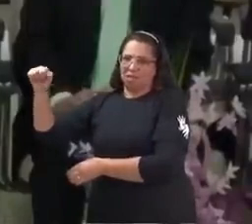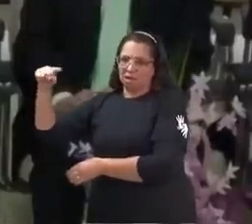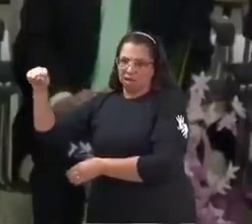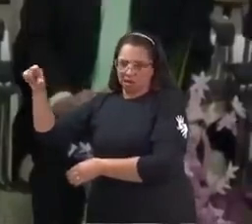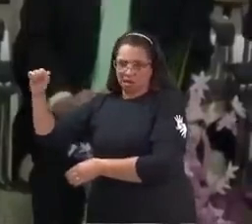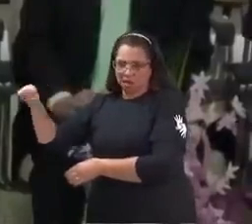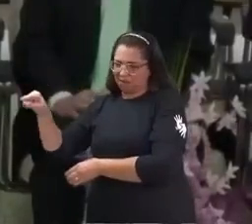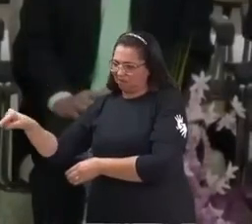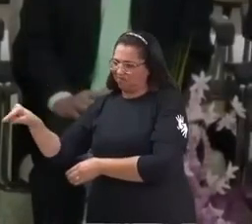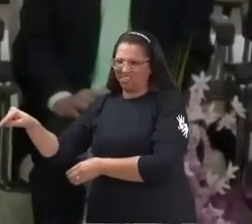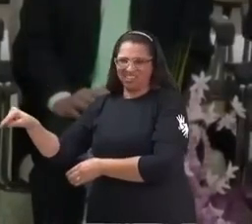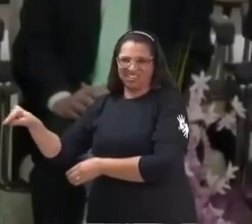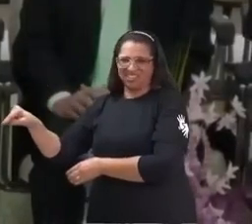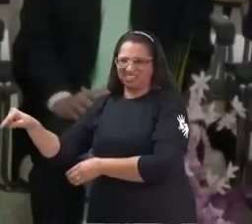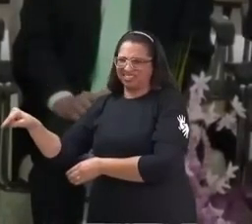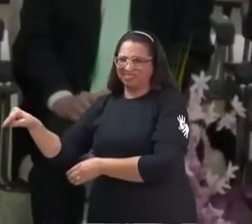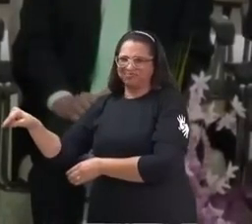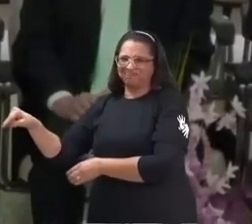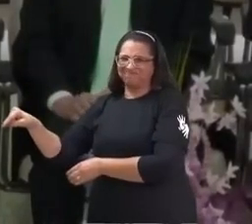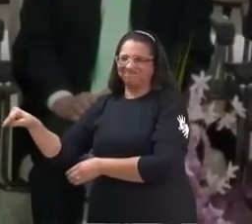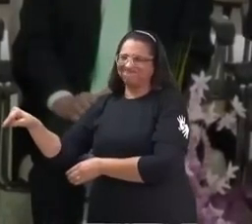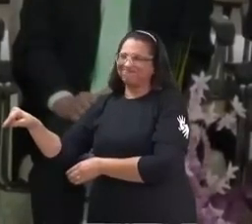objetivo é eliminar.